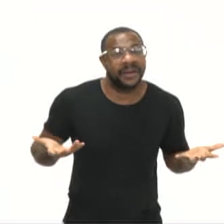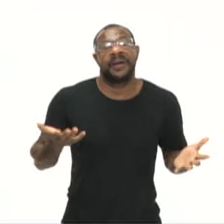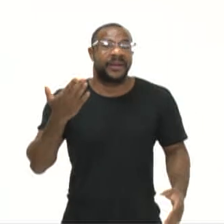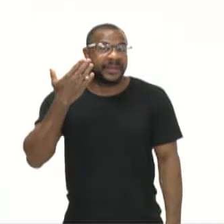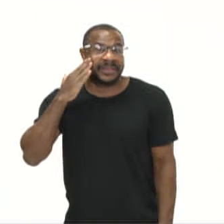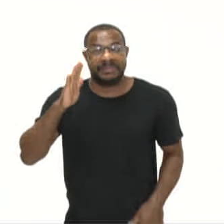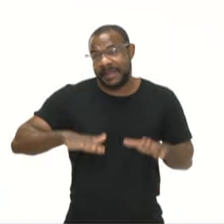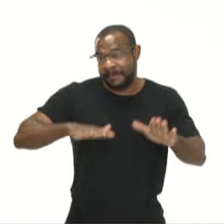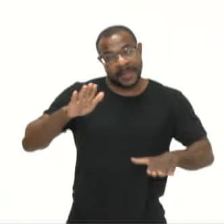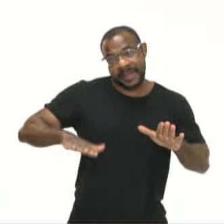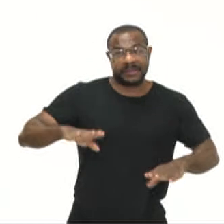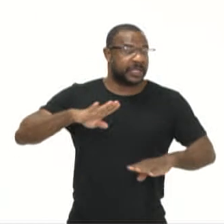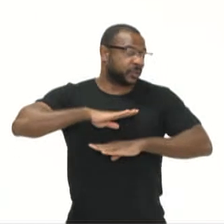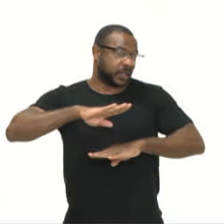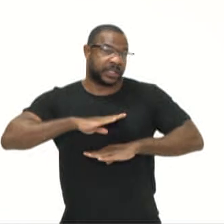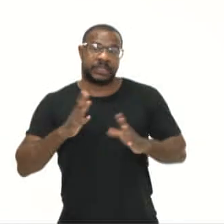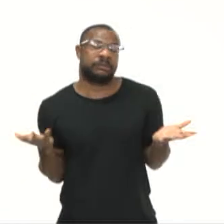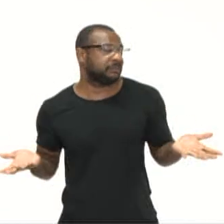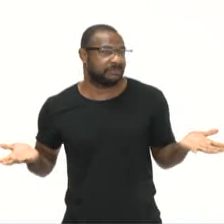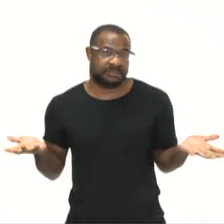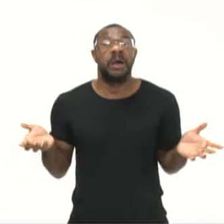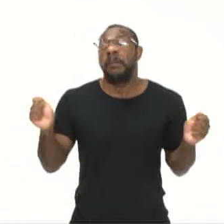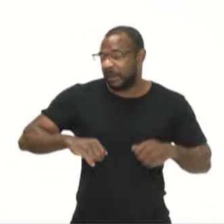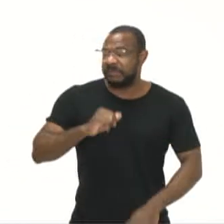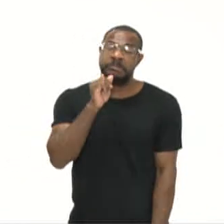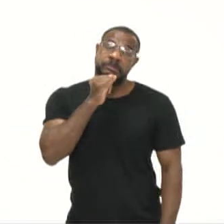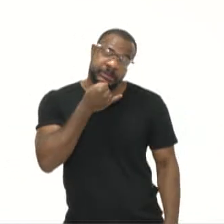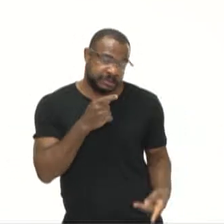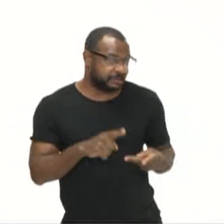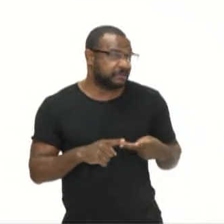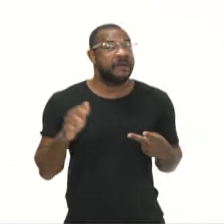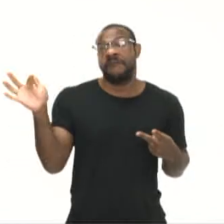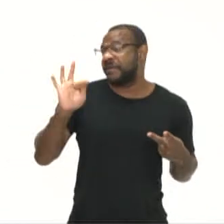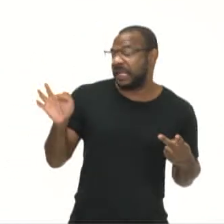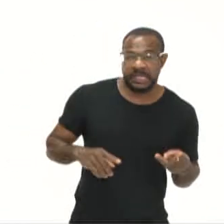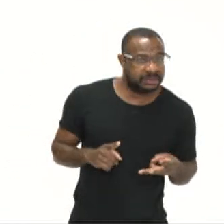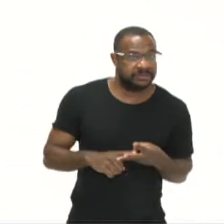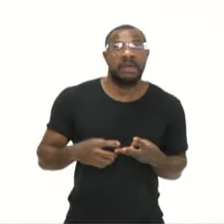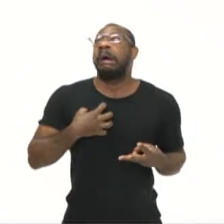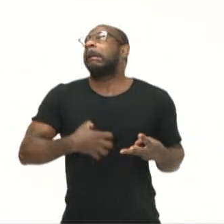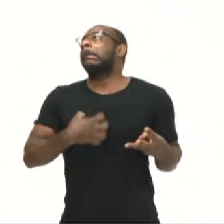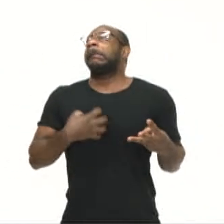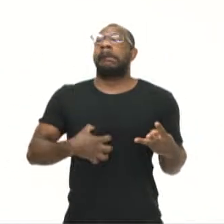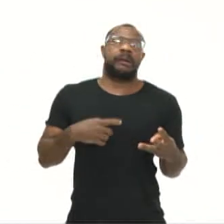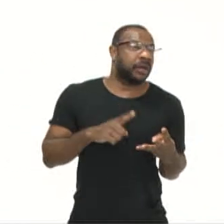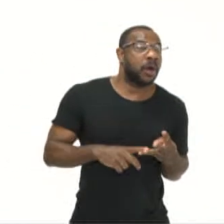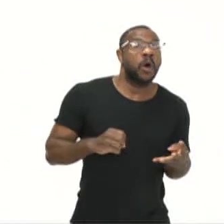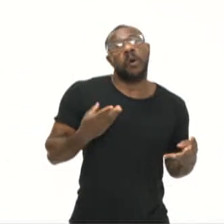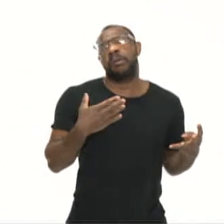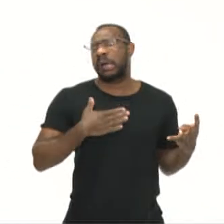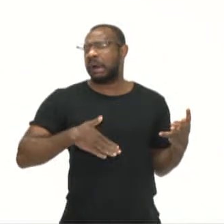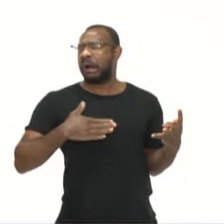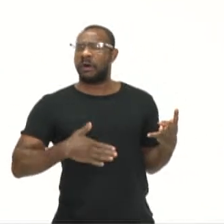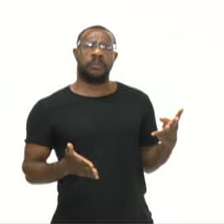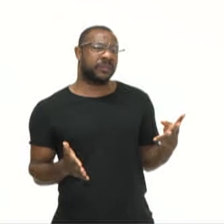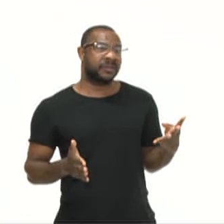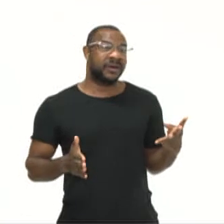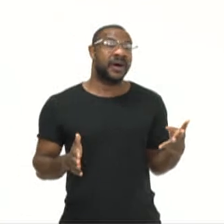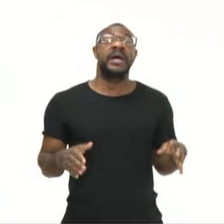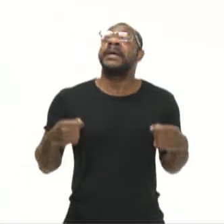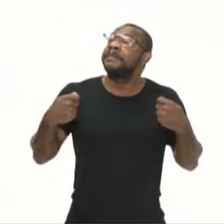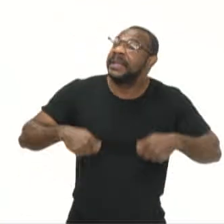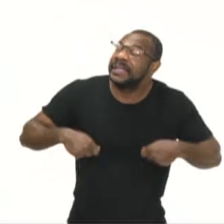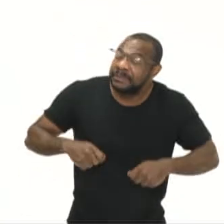Diferentes situações podem nos deixar tristes, felizes, irritados ou calmos. E